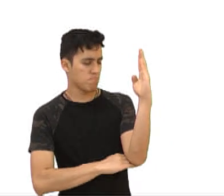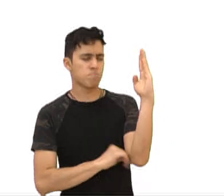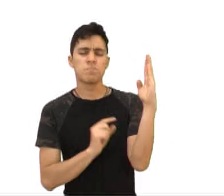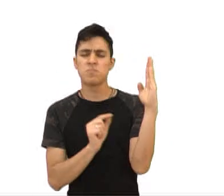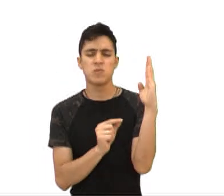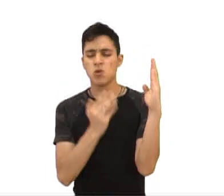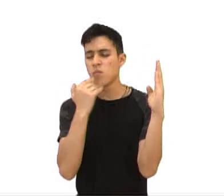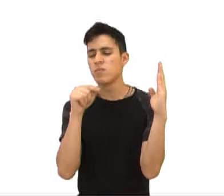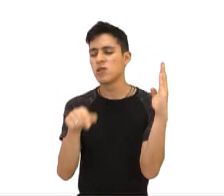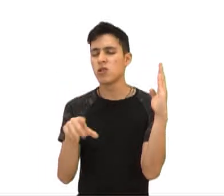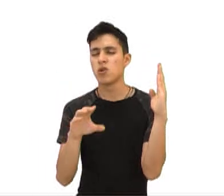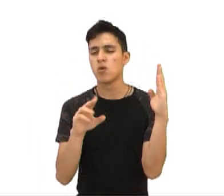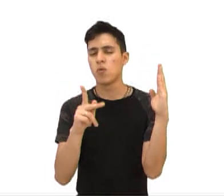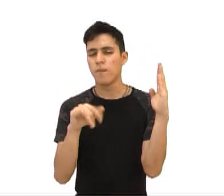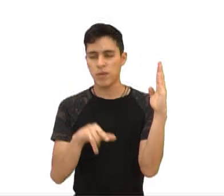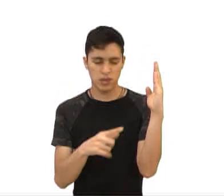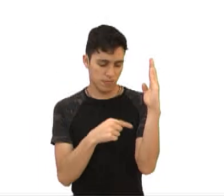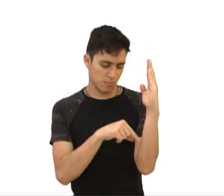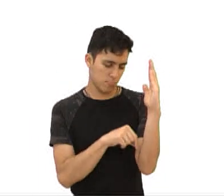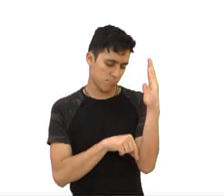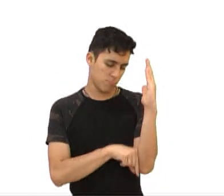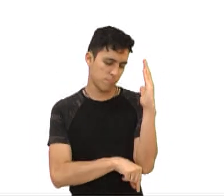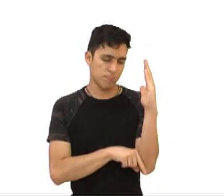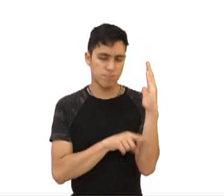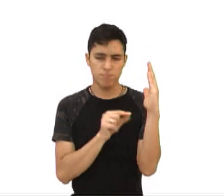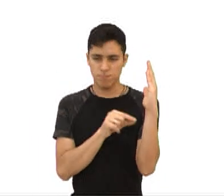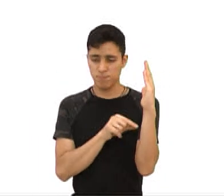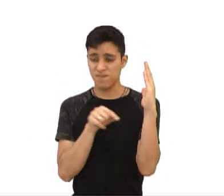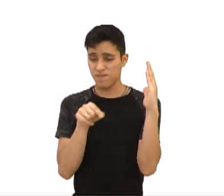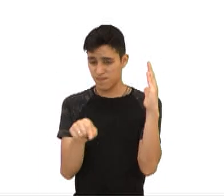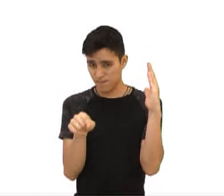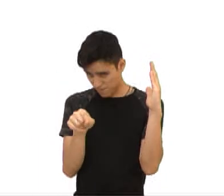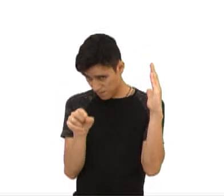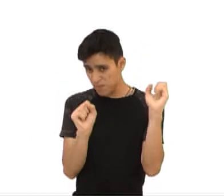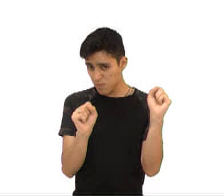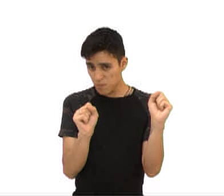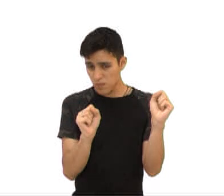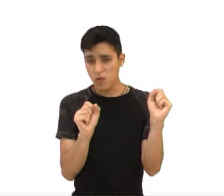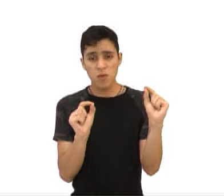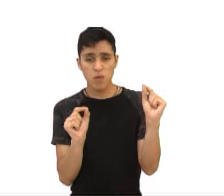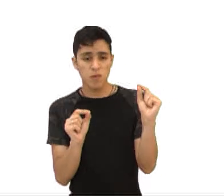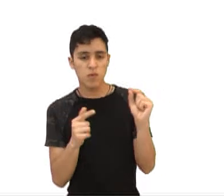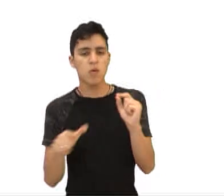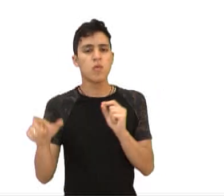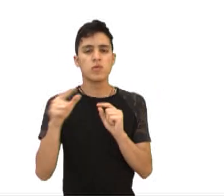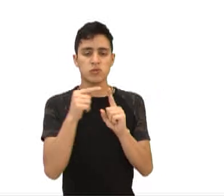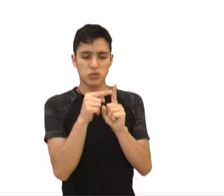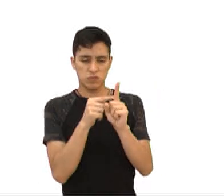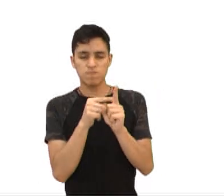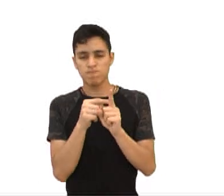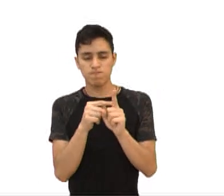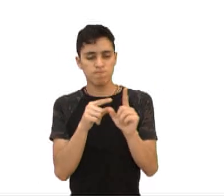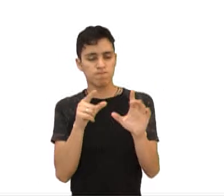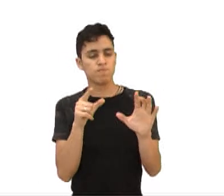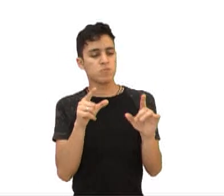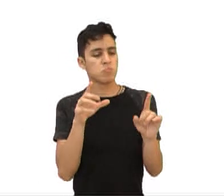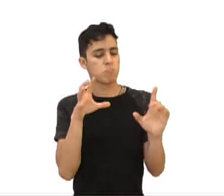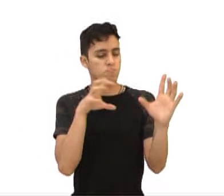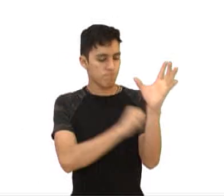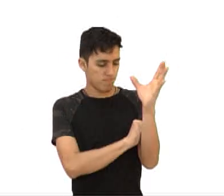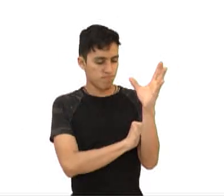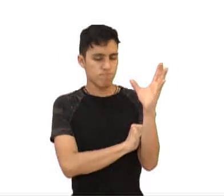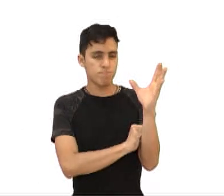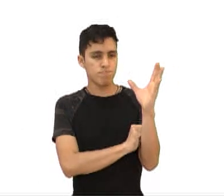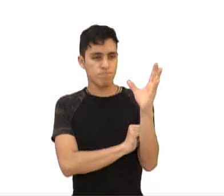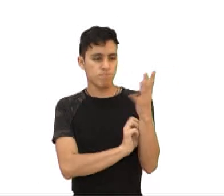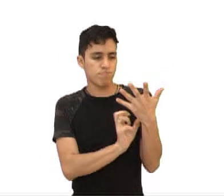alimento para o cupim. Este, por sua vez, pode ser consumido por um besouro que, assim como o cupim, pode se nutrir da madeira